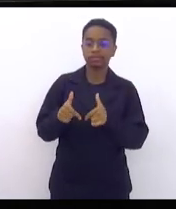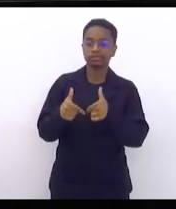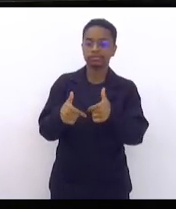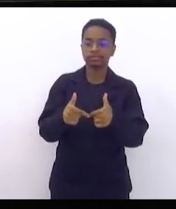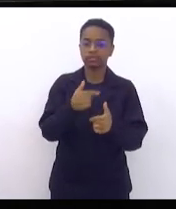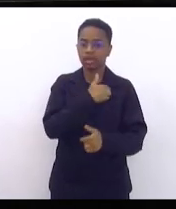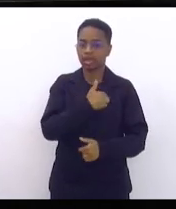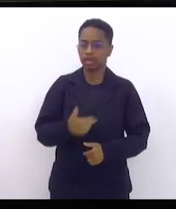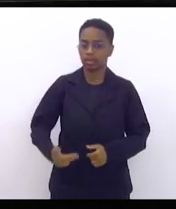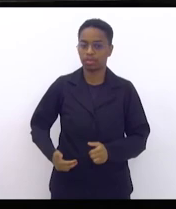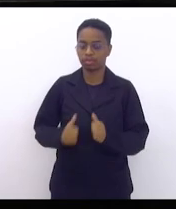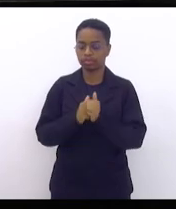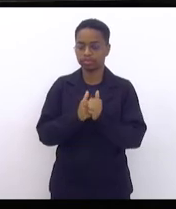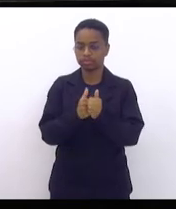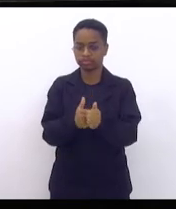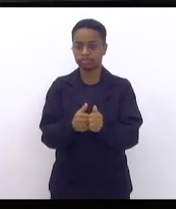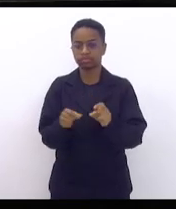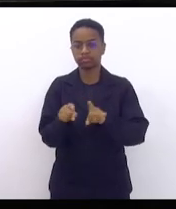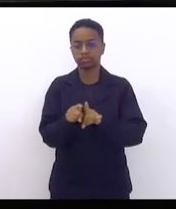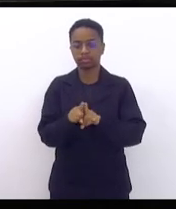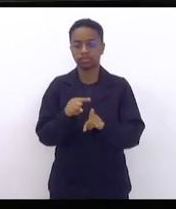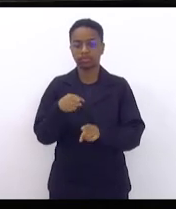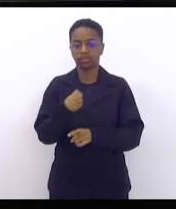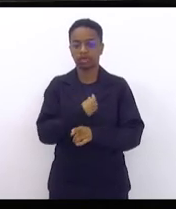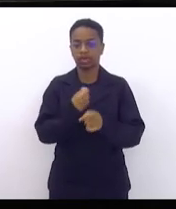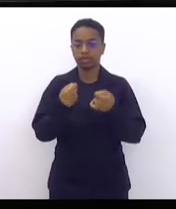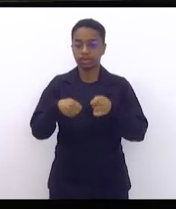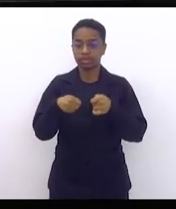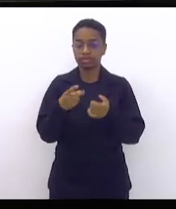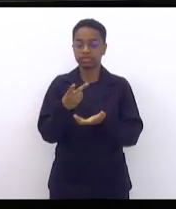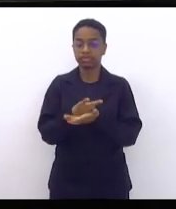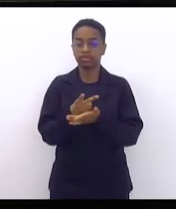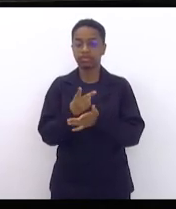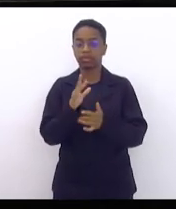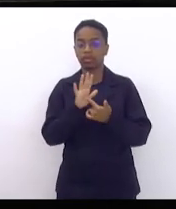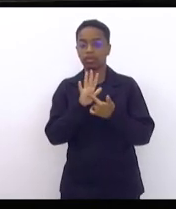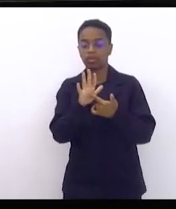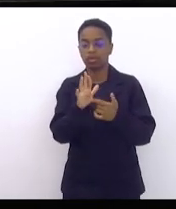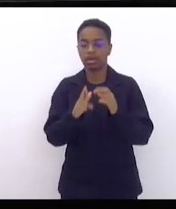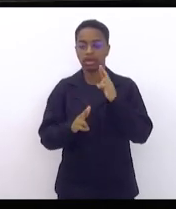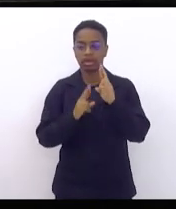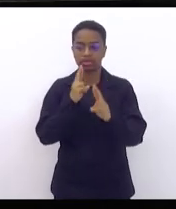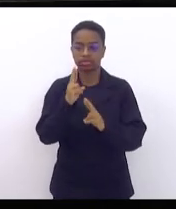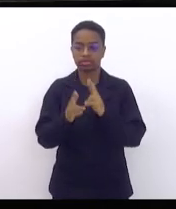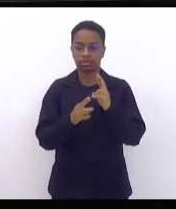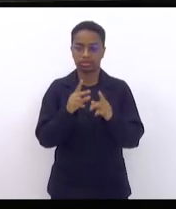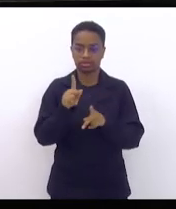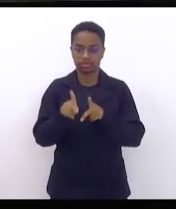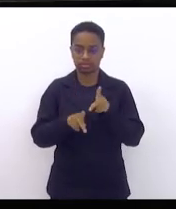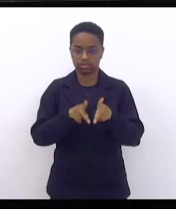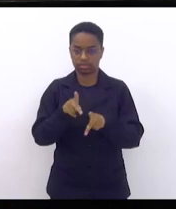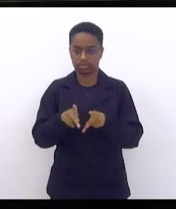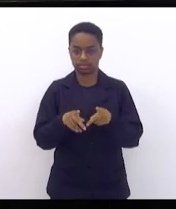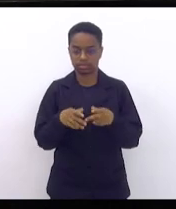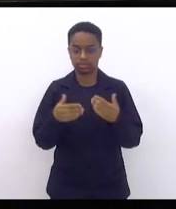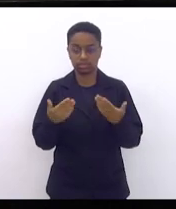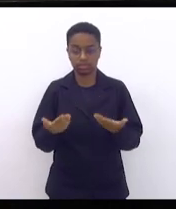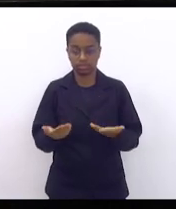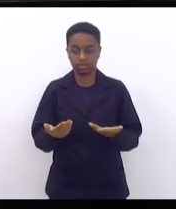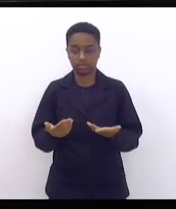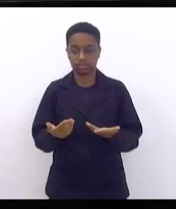são algo que a gente precisa ter para dar o resultado a população como eu